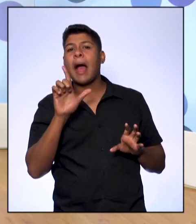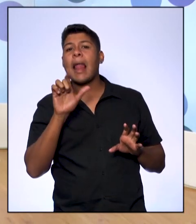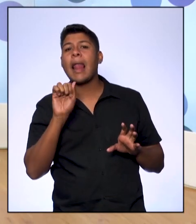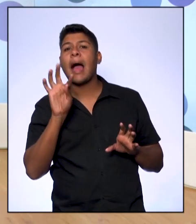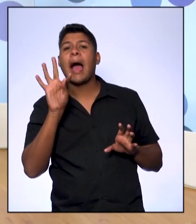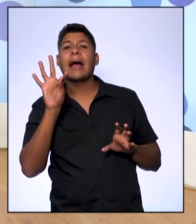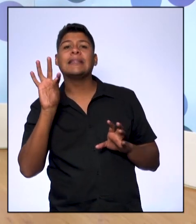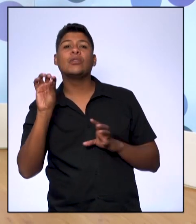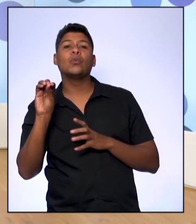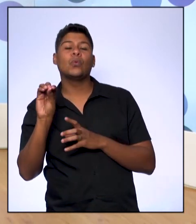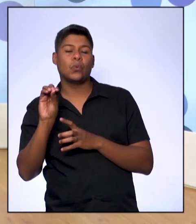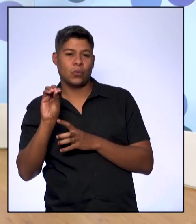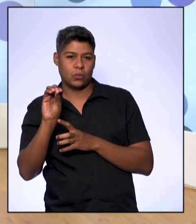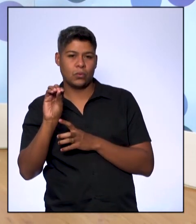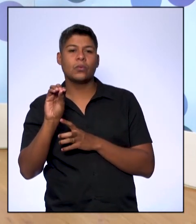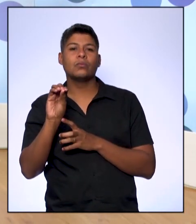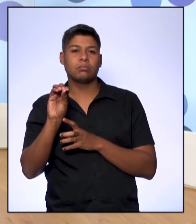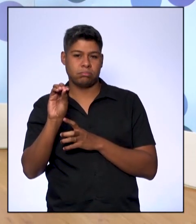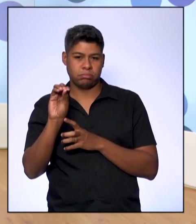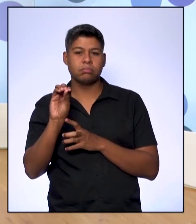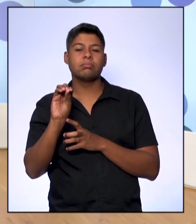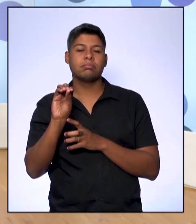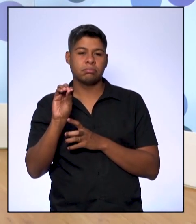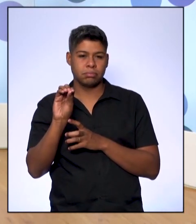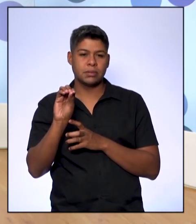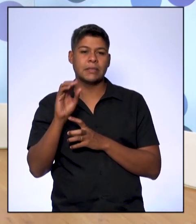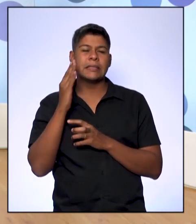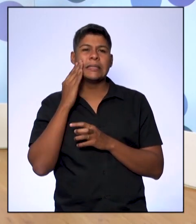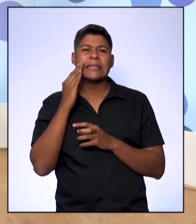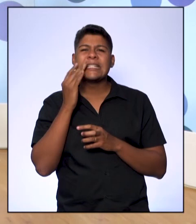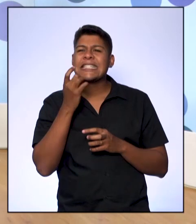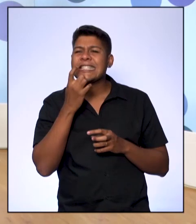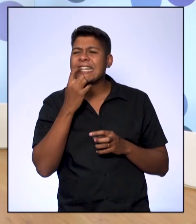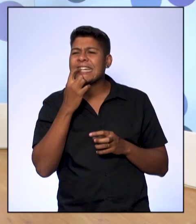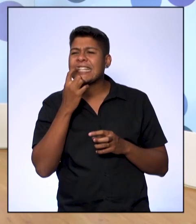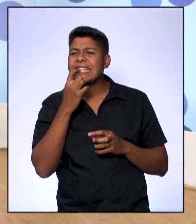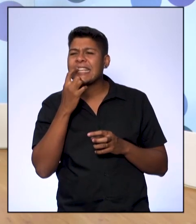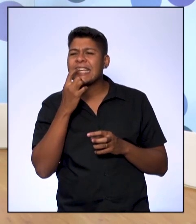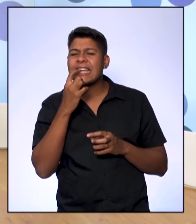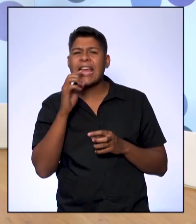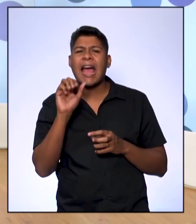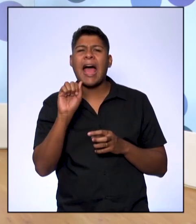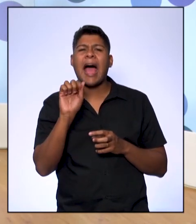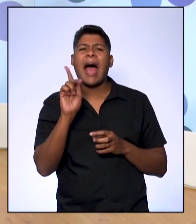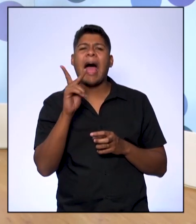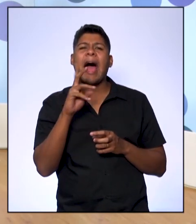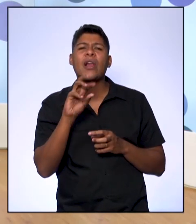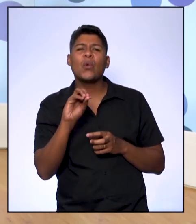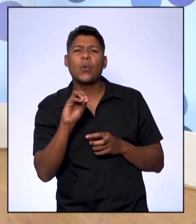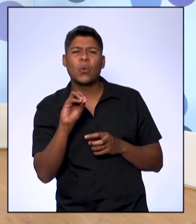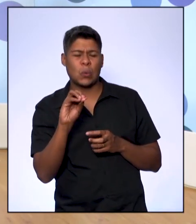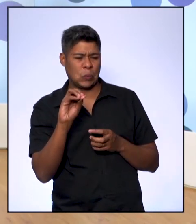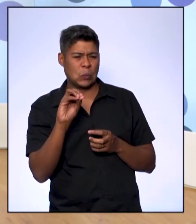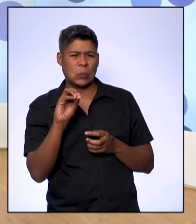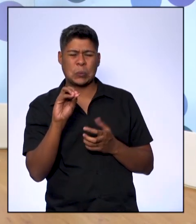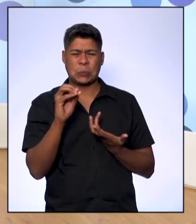tu vem dente de alho né mal outro de alho aí você olha assim mas professor não tem formato de dentes se você olhar direitinho alguns dentes